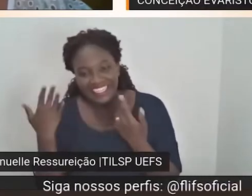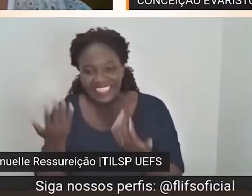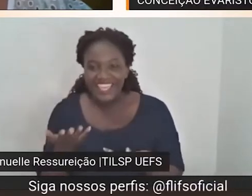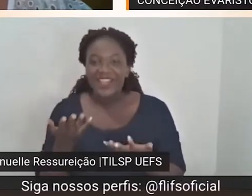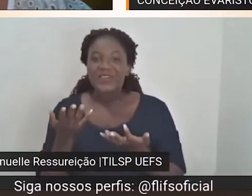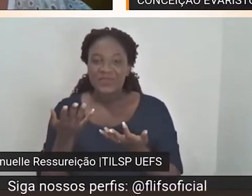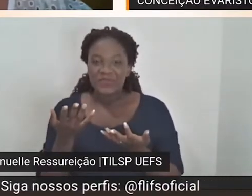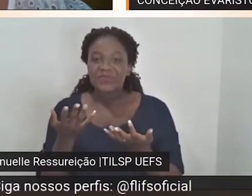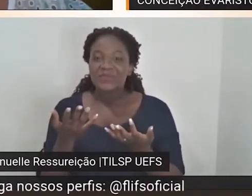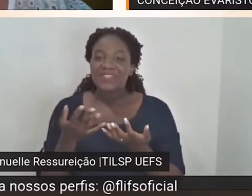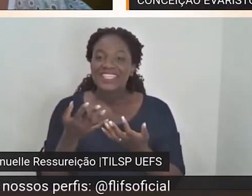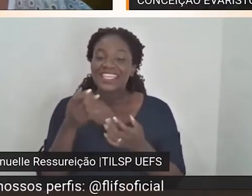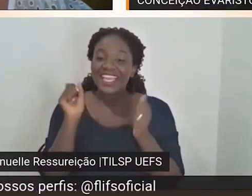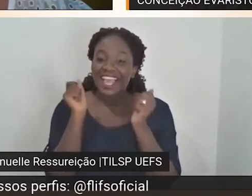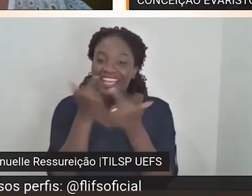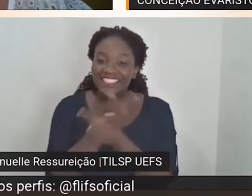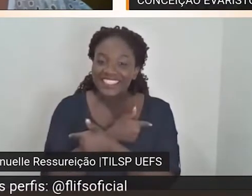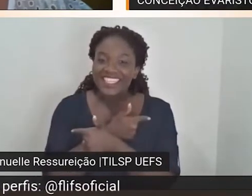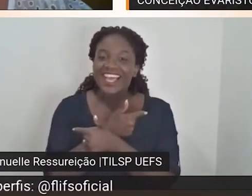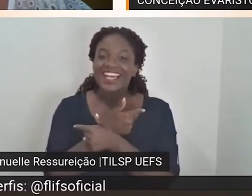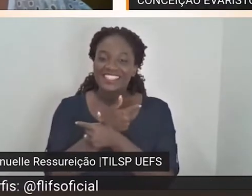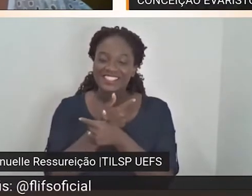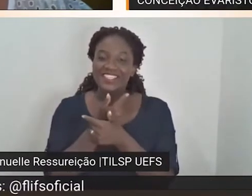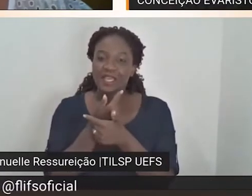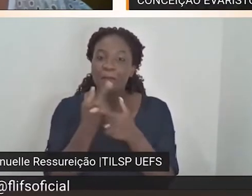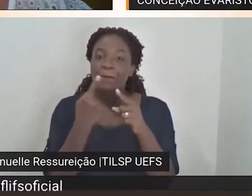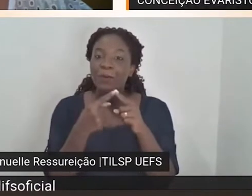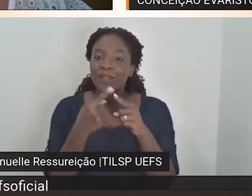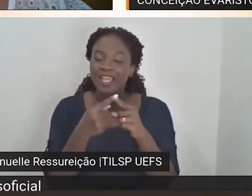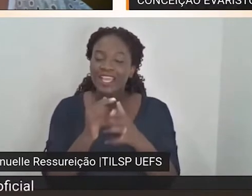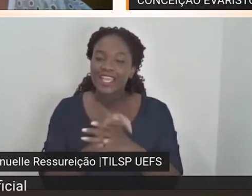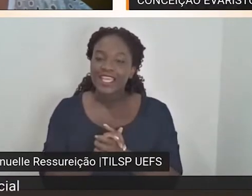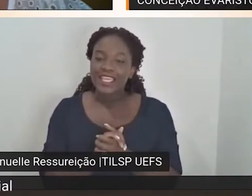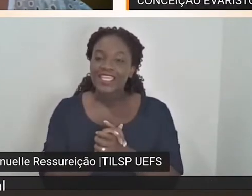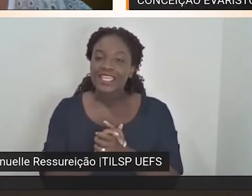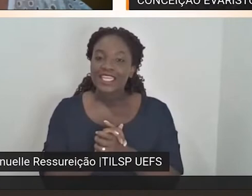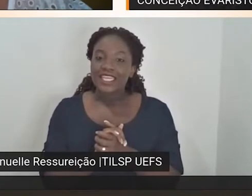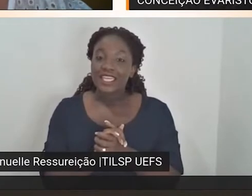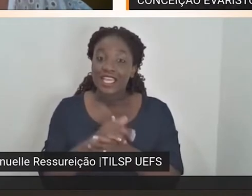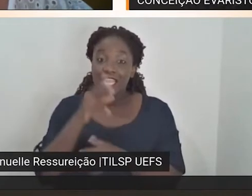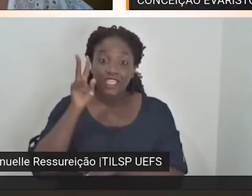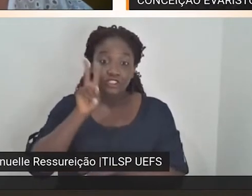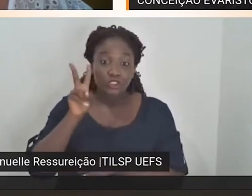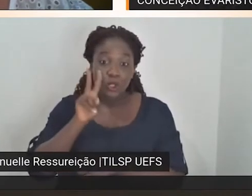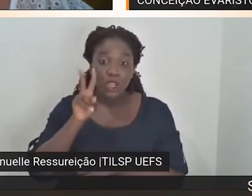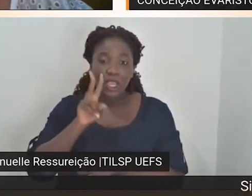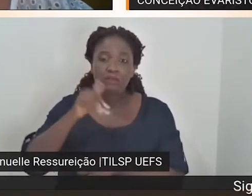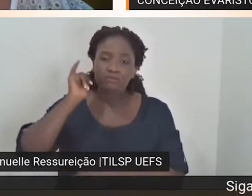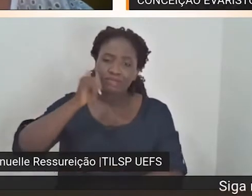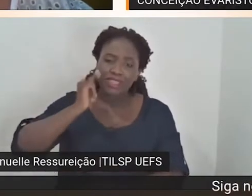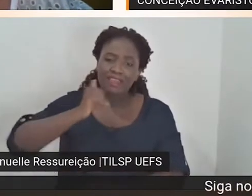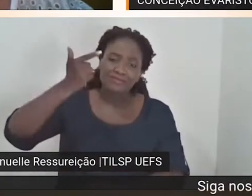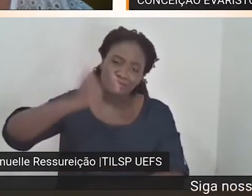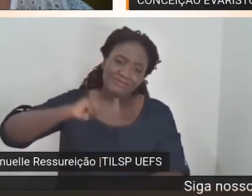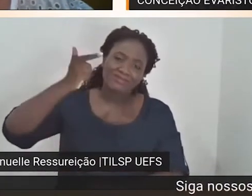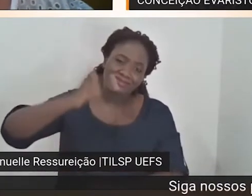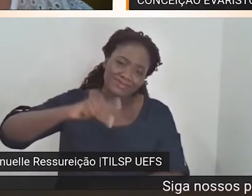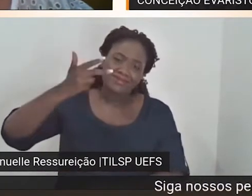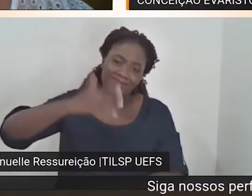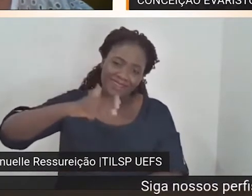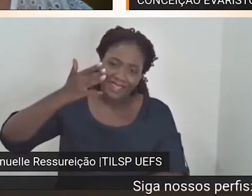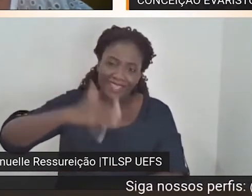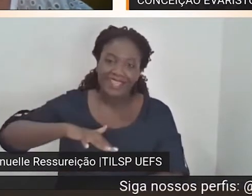gesto... E, engraçado que às vezes era história que ele contava 3, 4 vezes ou mais vezes, eu conhecia aquela